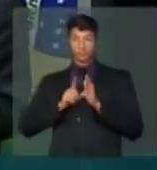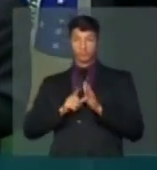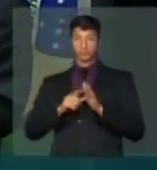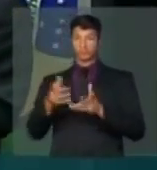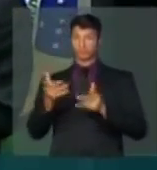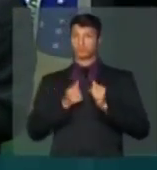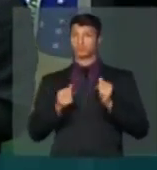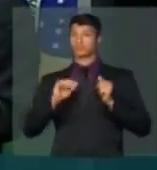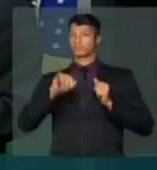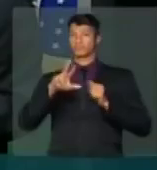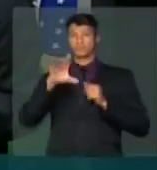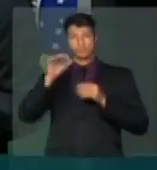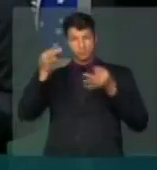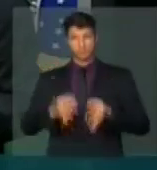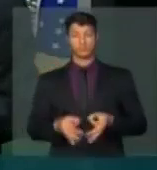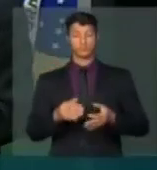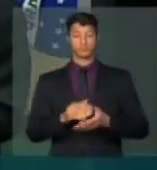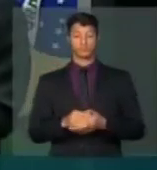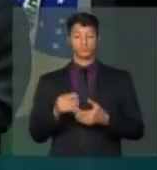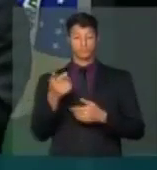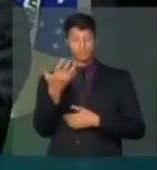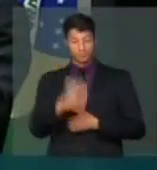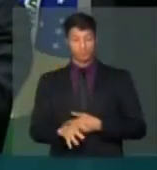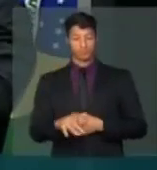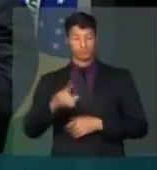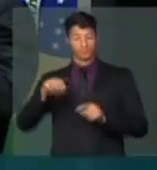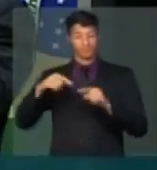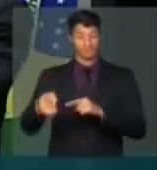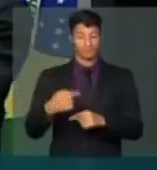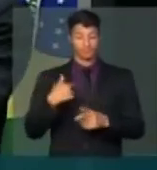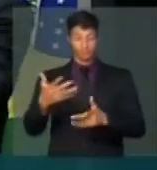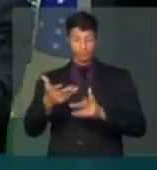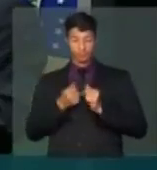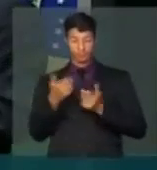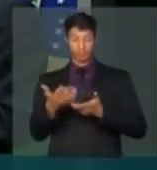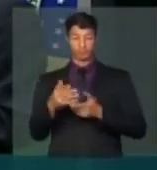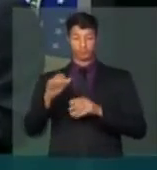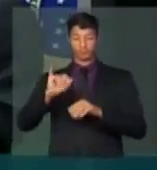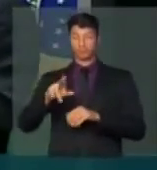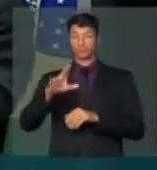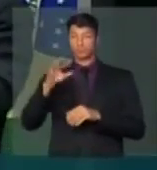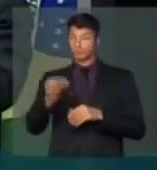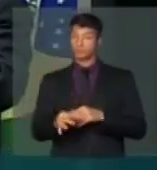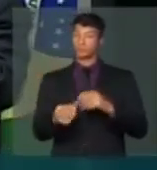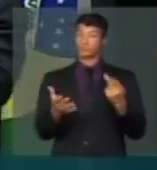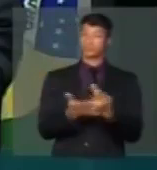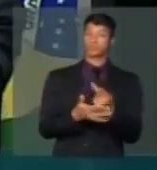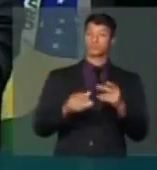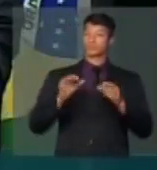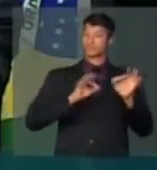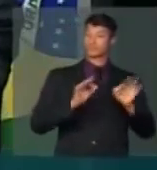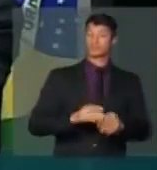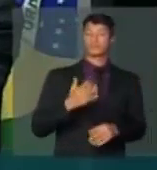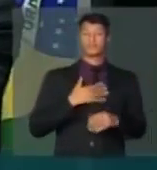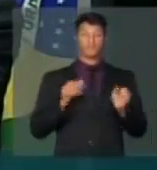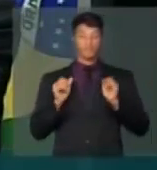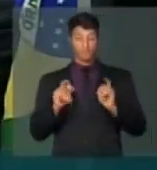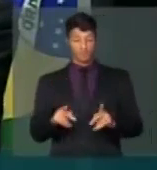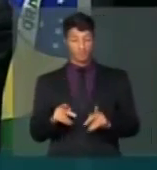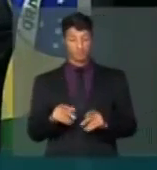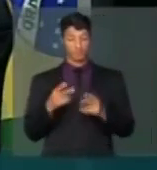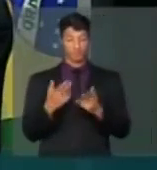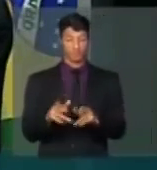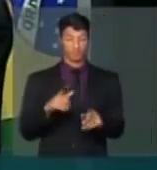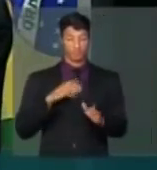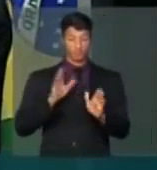mas receber o justo, receber o certo. Eu não quero que depois que eu receba o que é justo e é certo, me desmontem a minha aposentadoria,